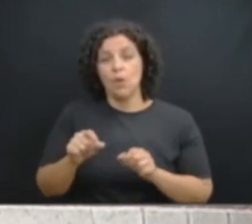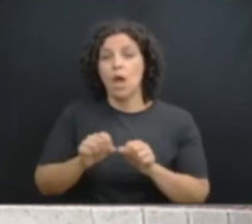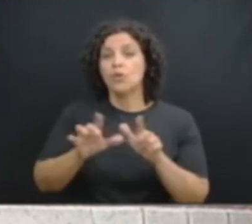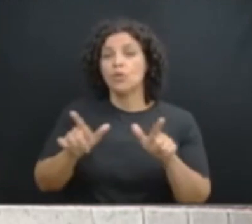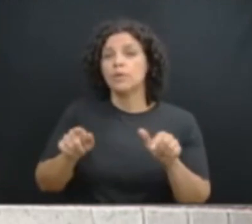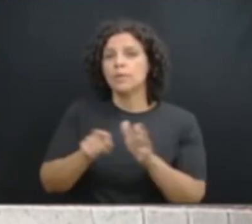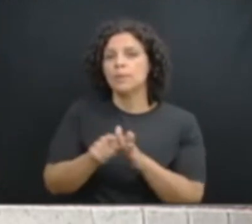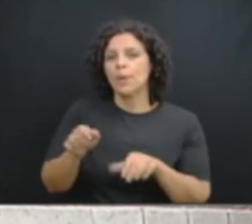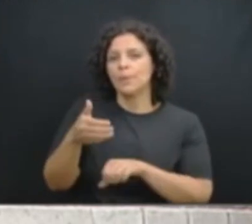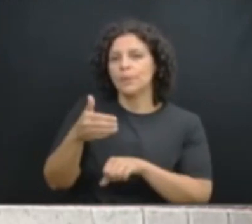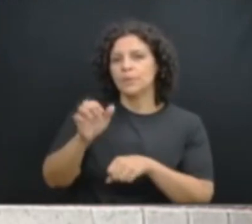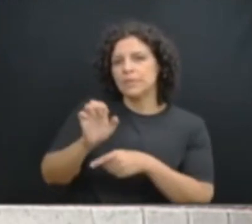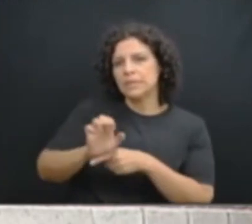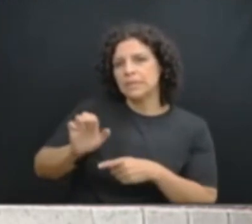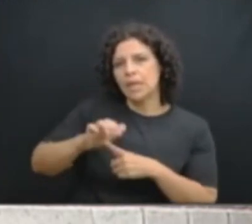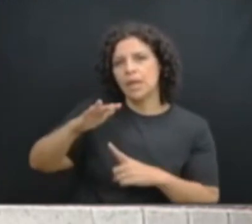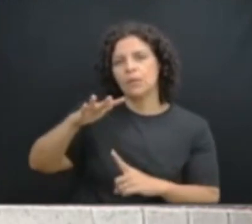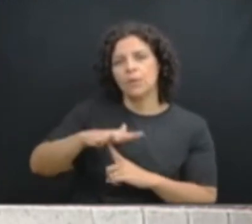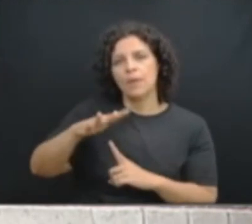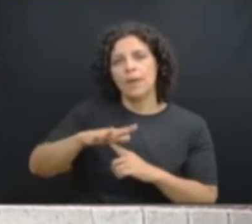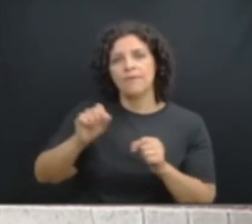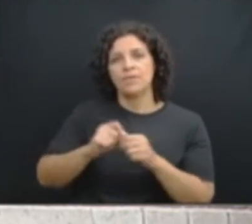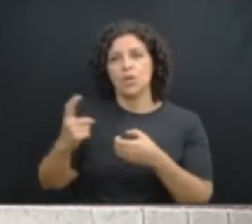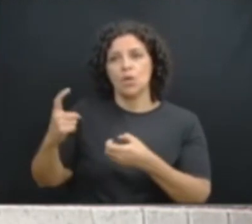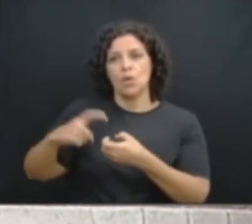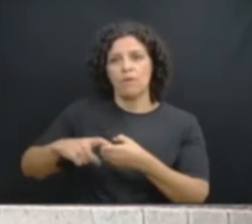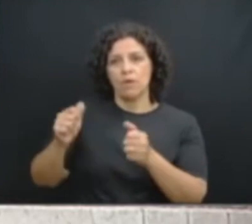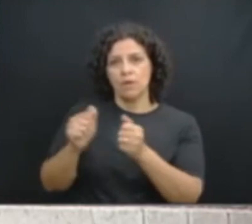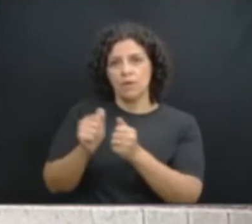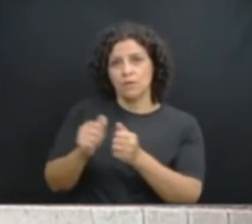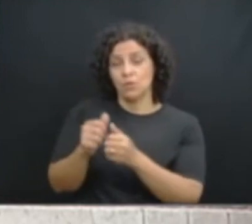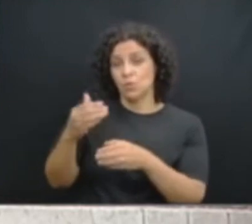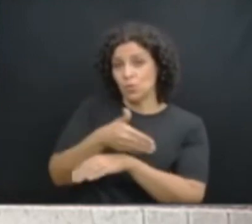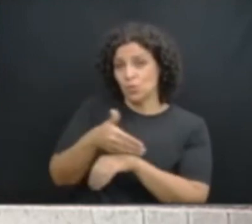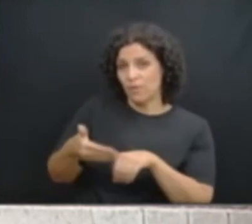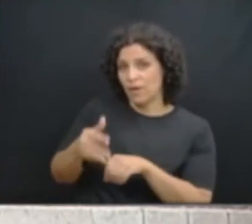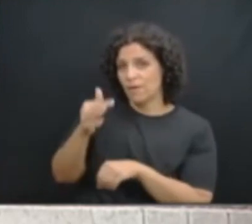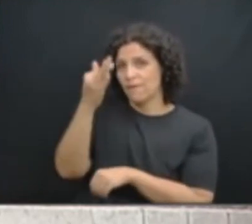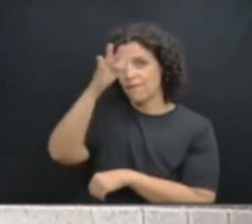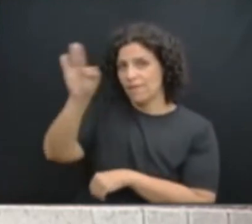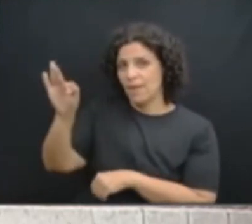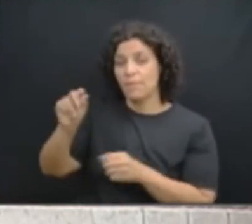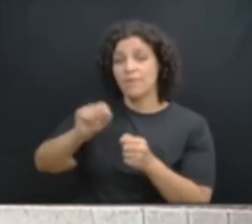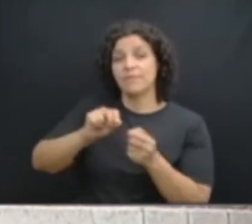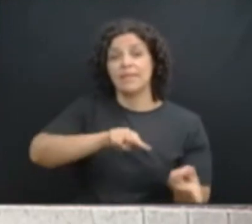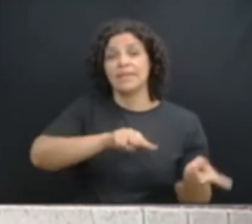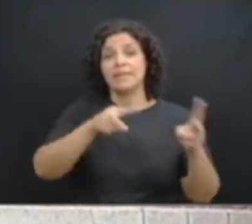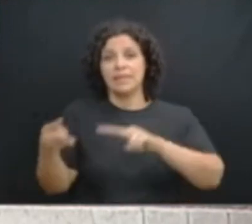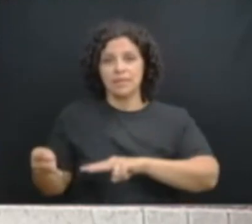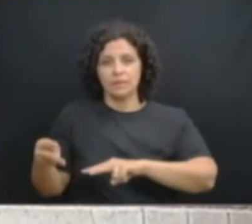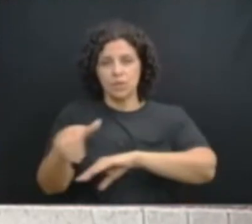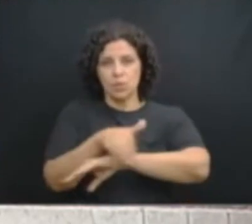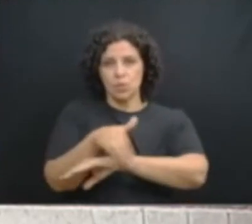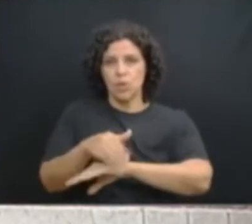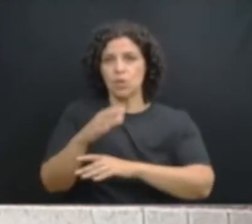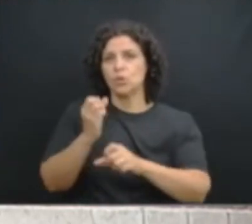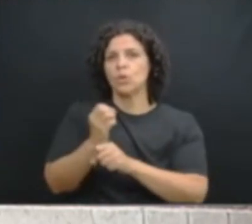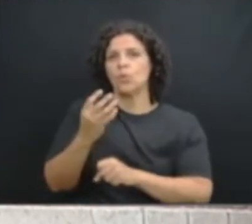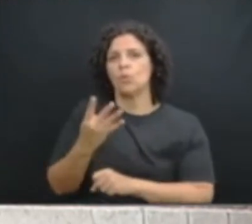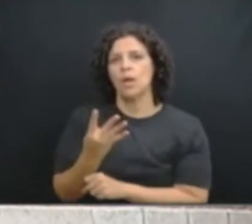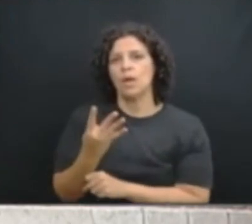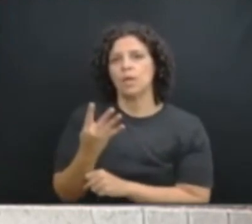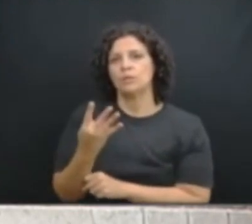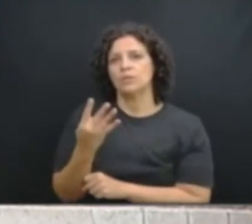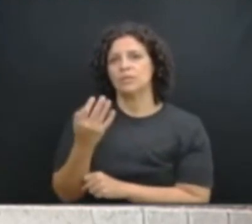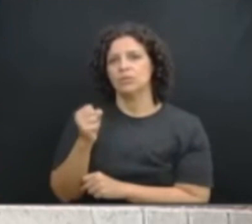o Estado do Paraná a firmar convênio com a União para ceder as rodovias. Exatos 480 dias.